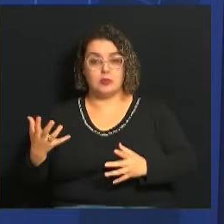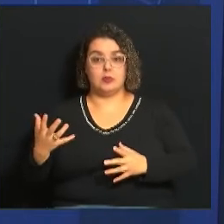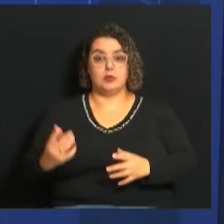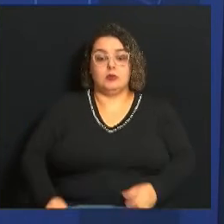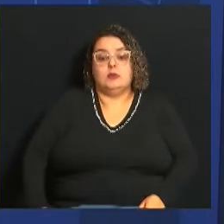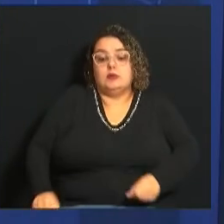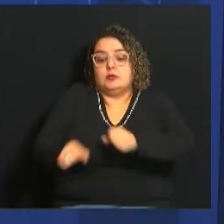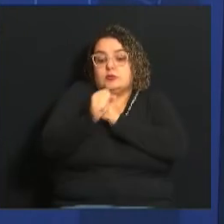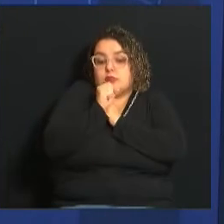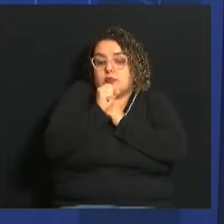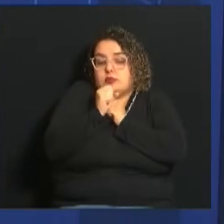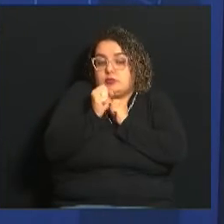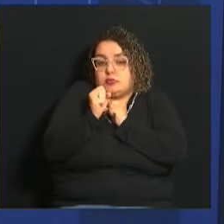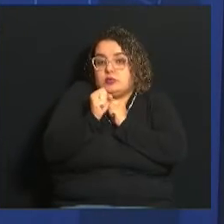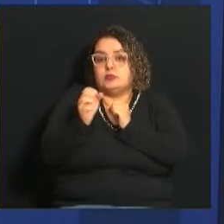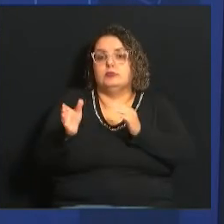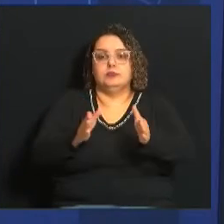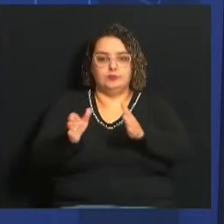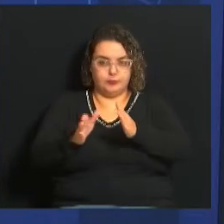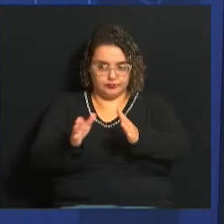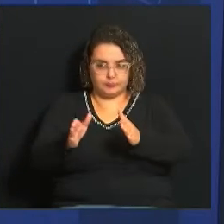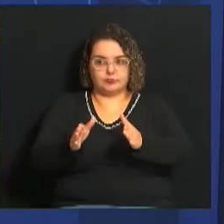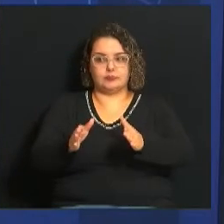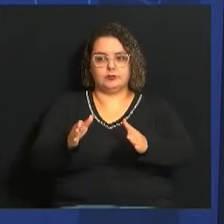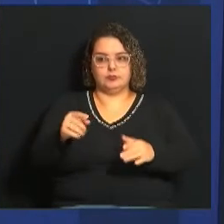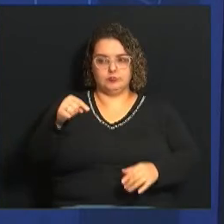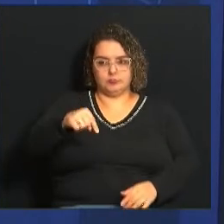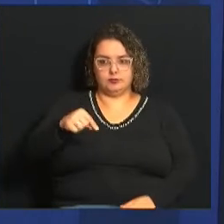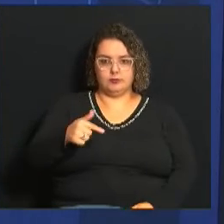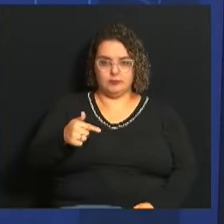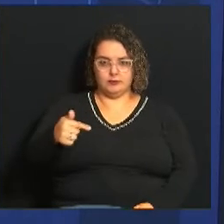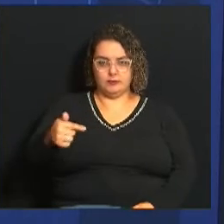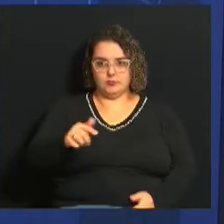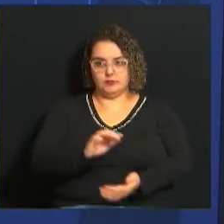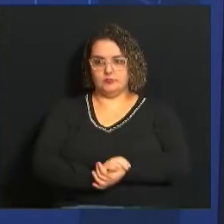aquecer nesta época que nós estamos e nesta semana.